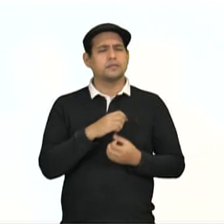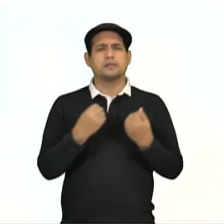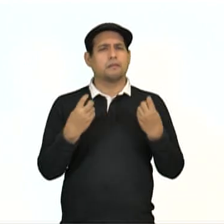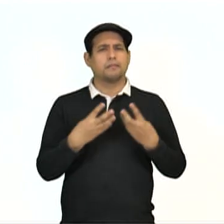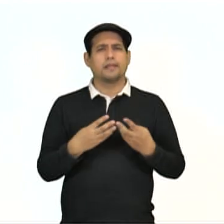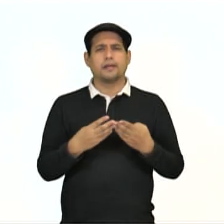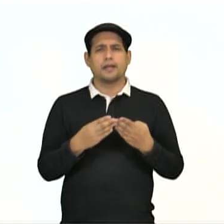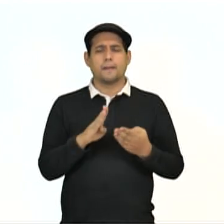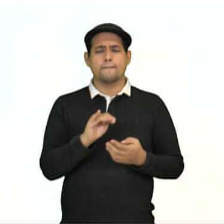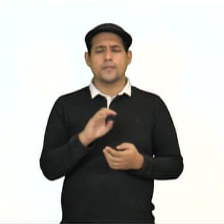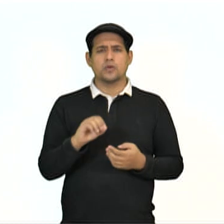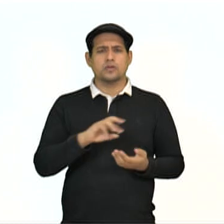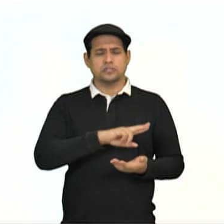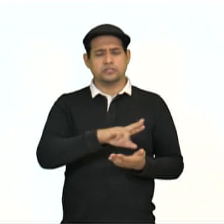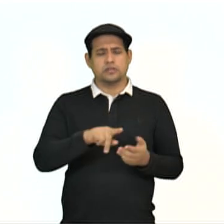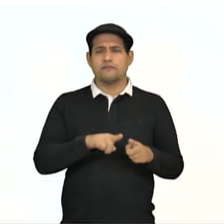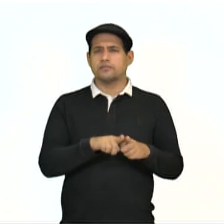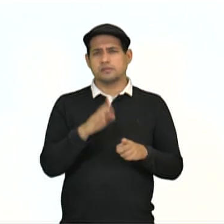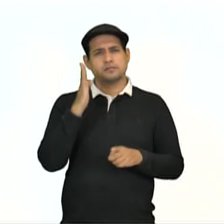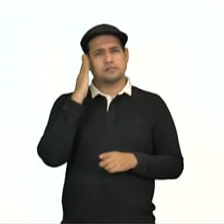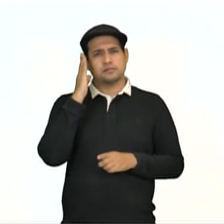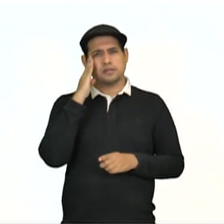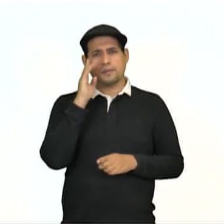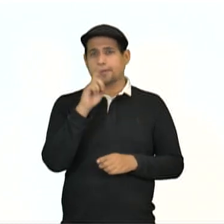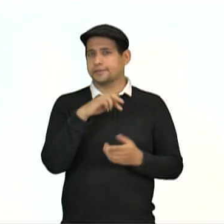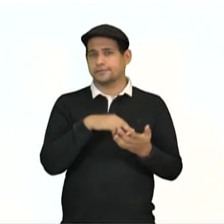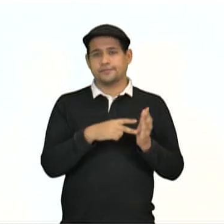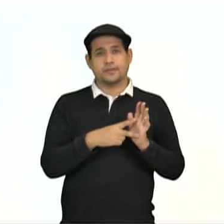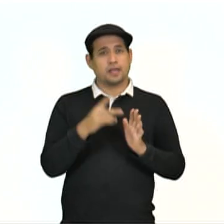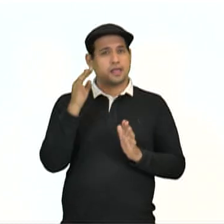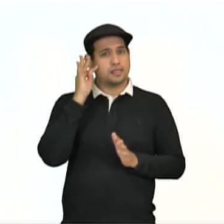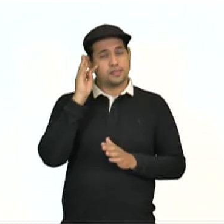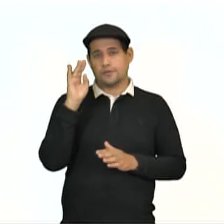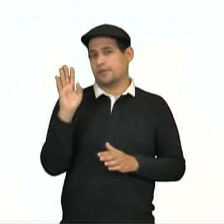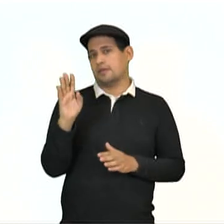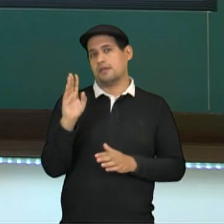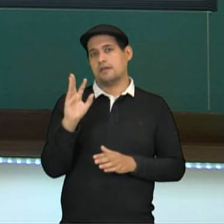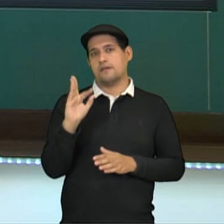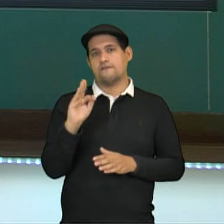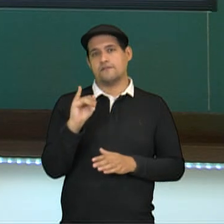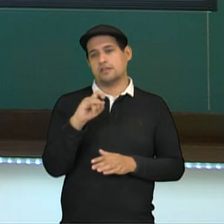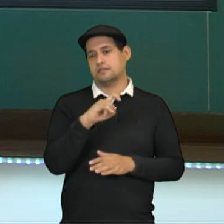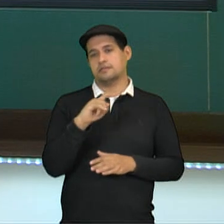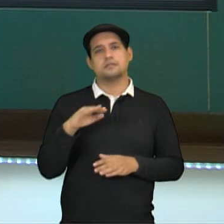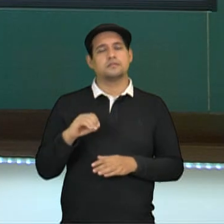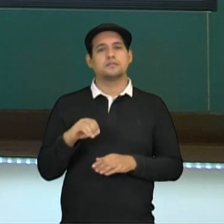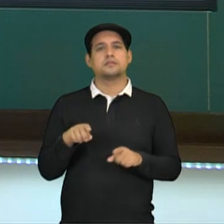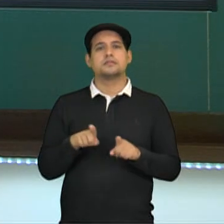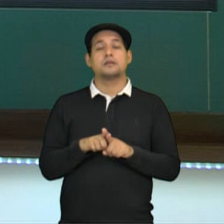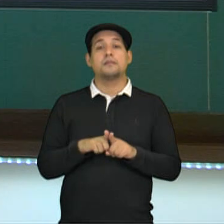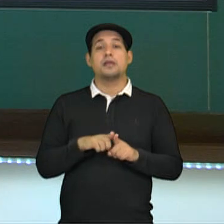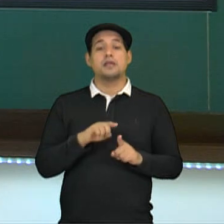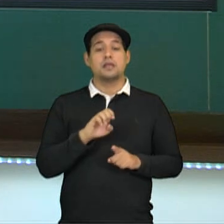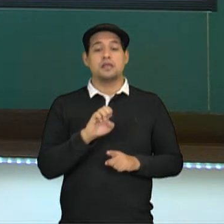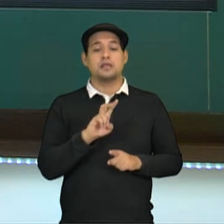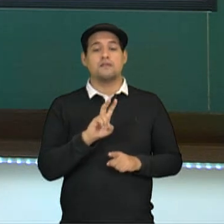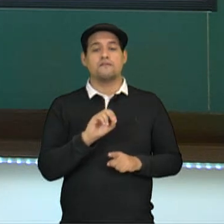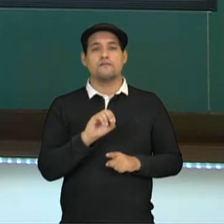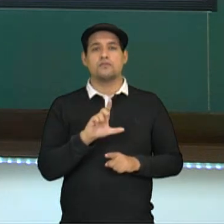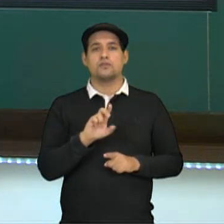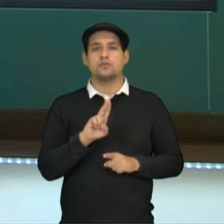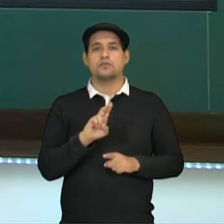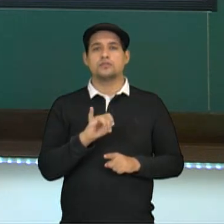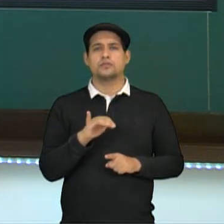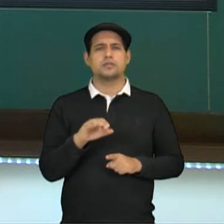biodiversidade? Então você já sabe que não é pela teoria do fixismo. Então, a teoria do evolucionismo, que nós